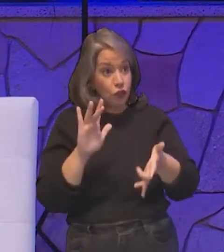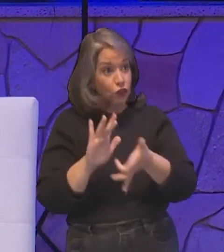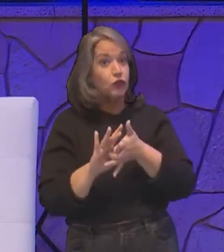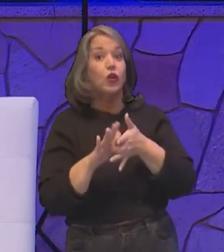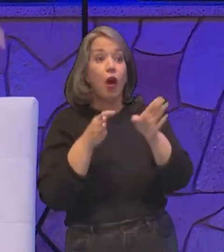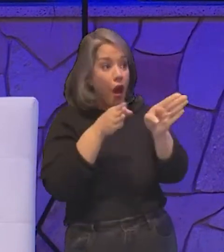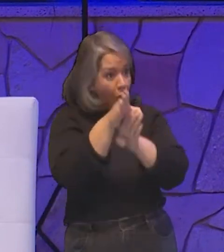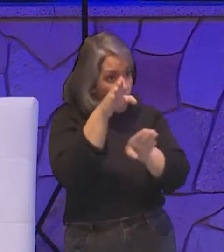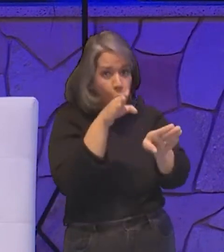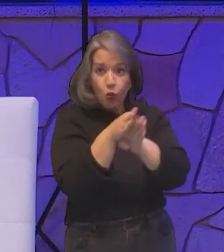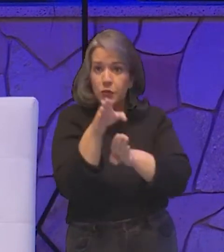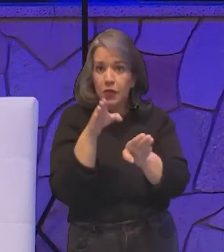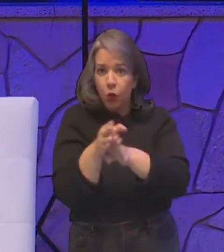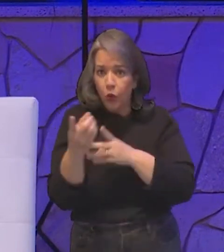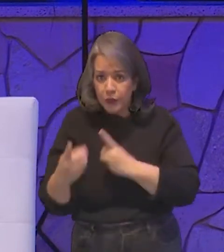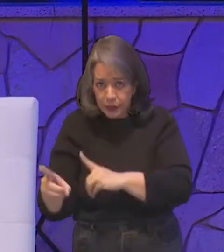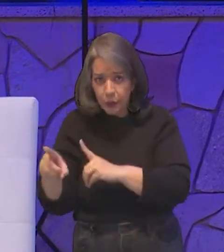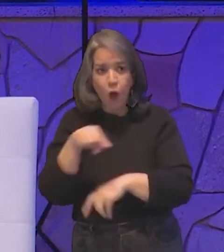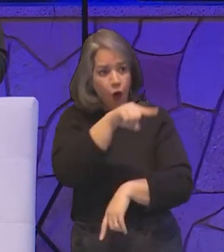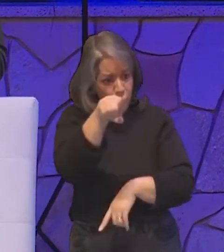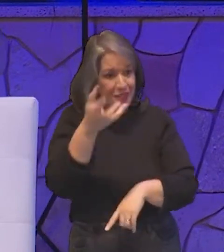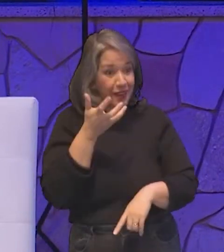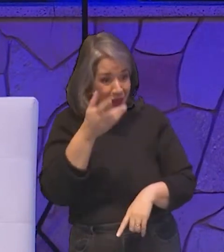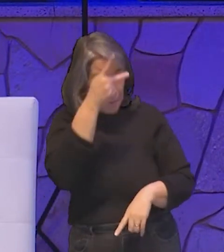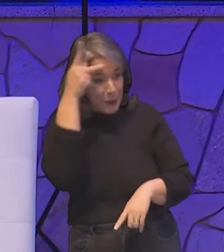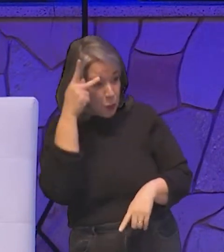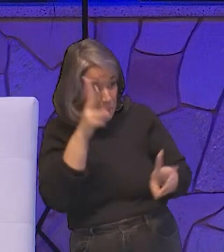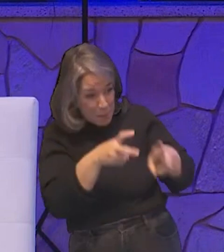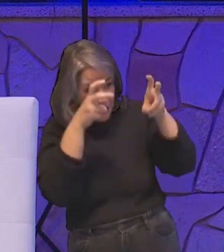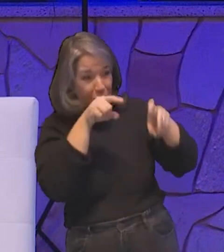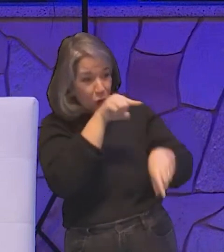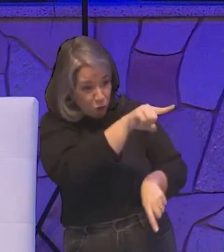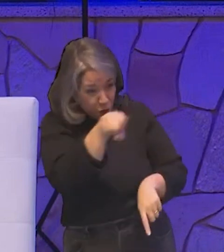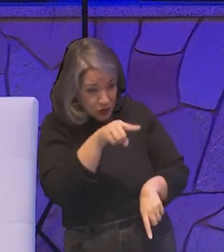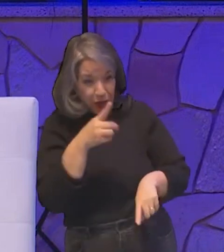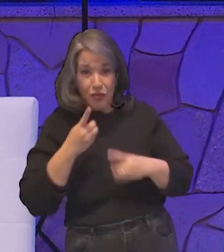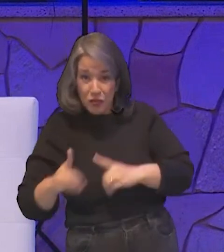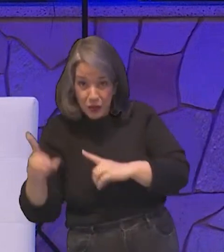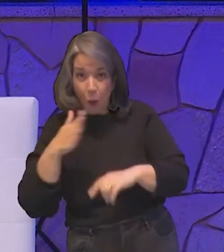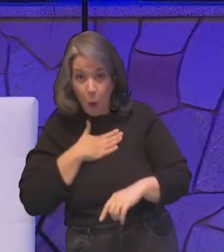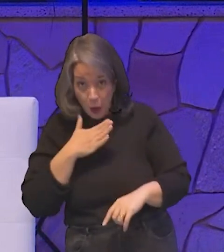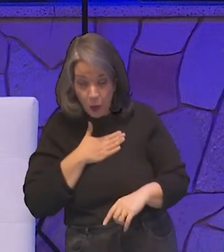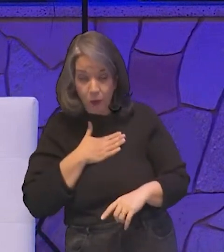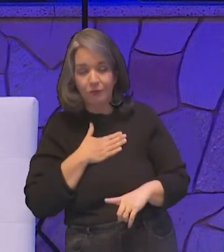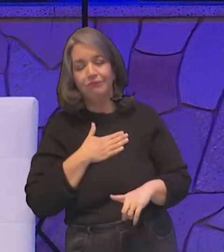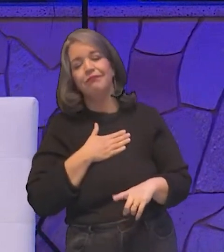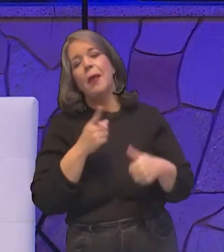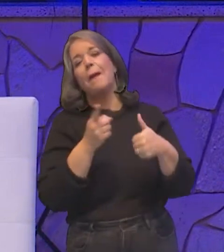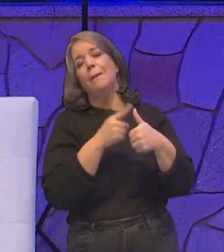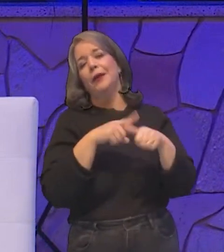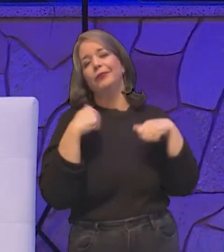querem ser reconhecidos como discípulos, amem uns aos outros.